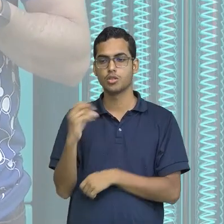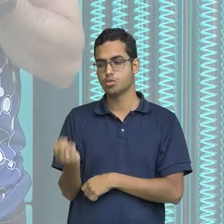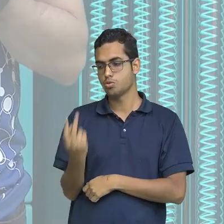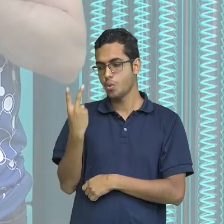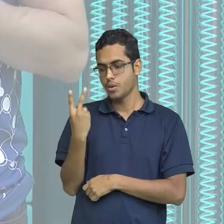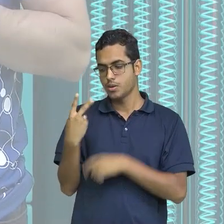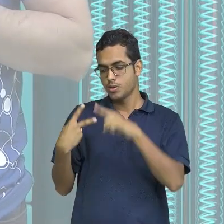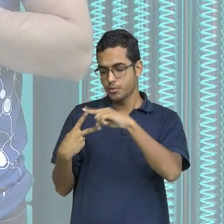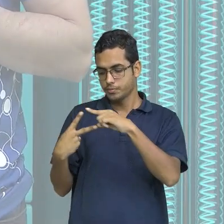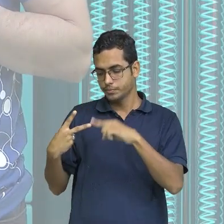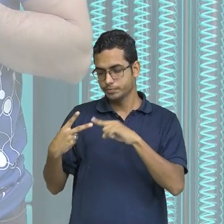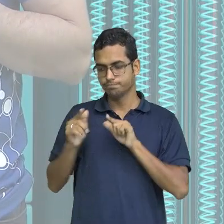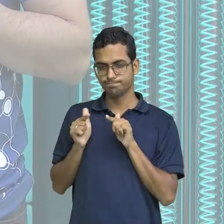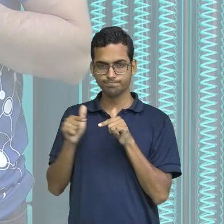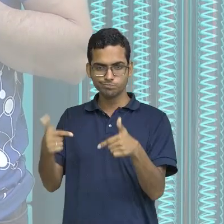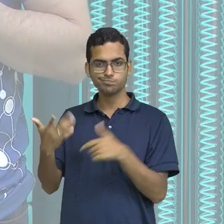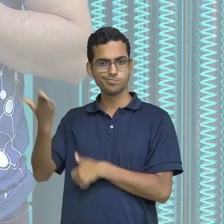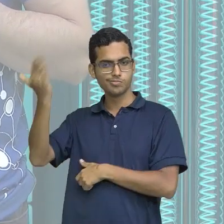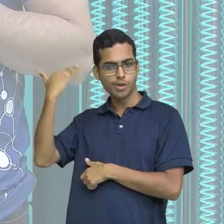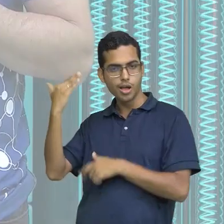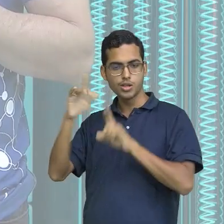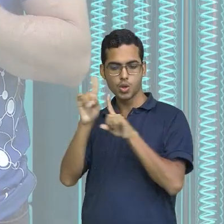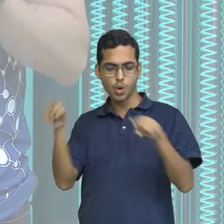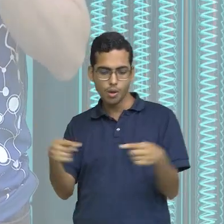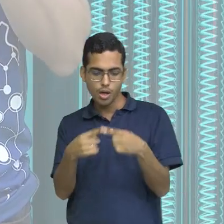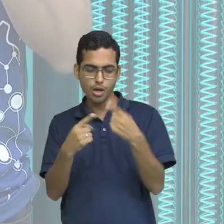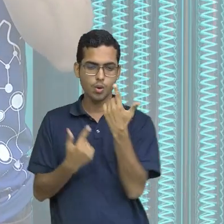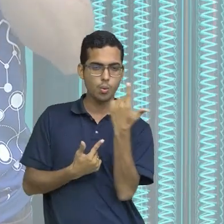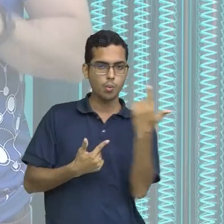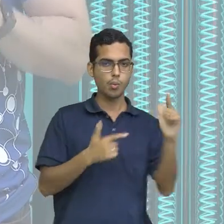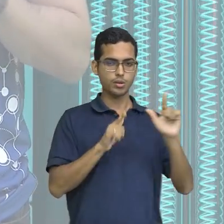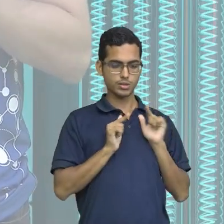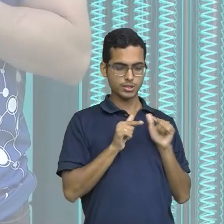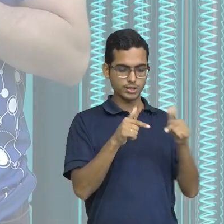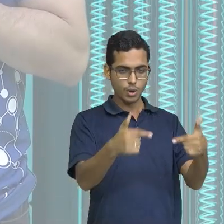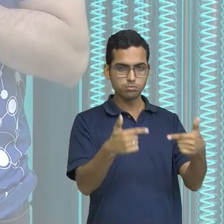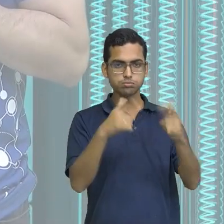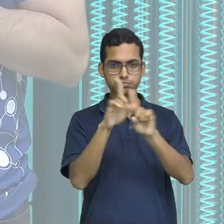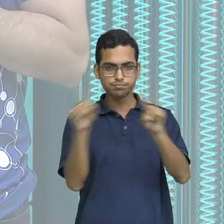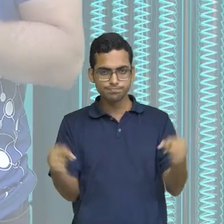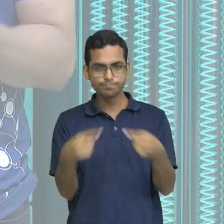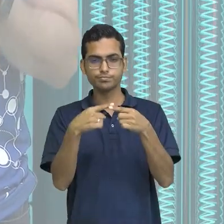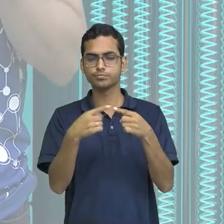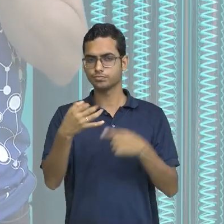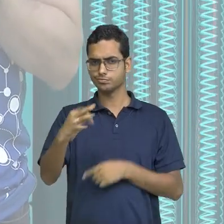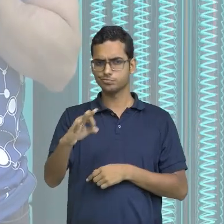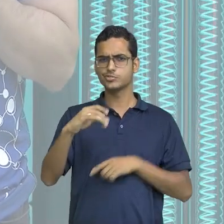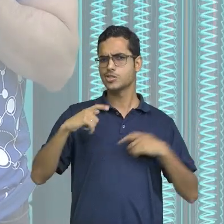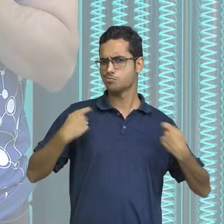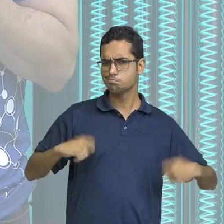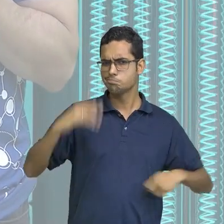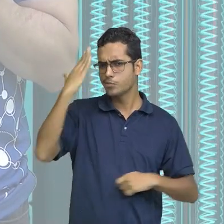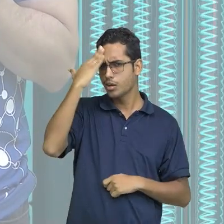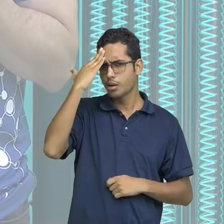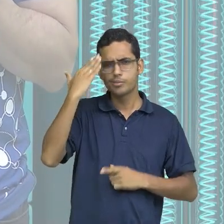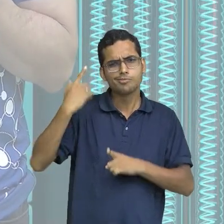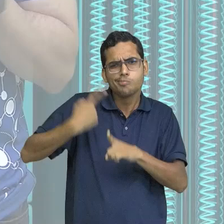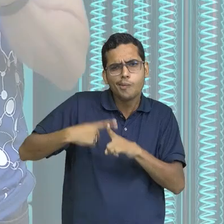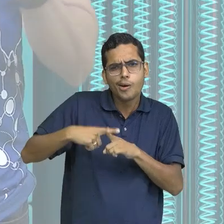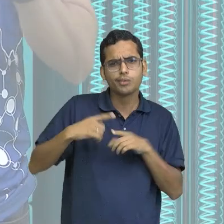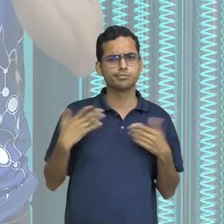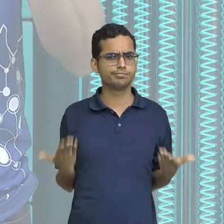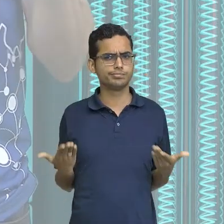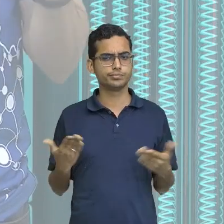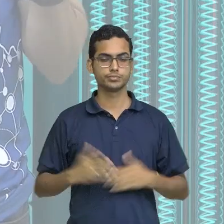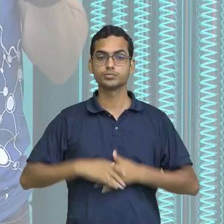passado, uma relacionada à outra. Tá bom? Professor, por que eu tenho que saber disso? Porque o simple past, gente, é